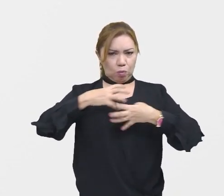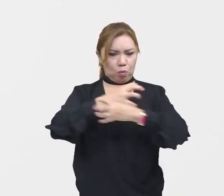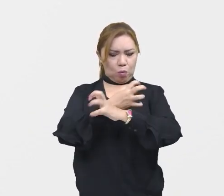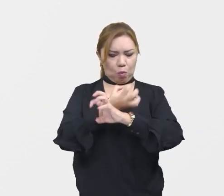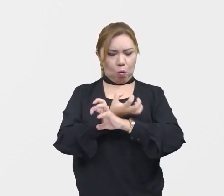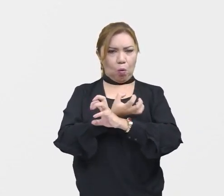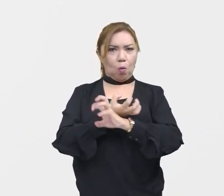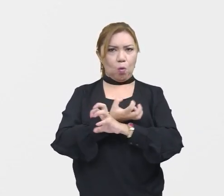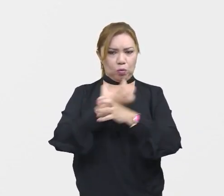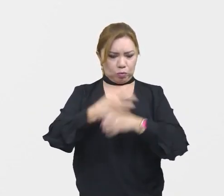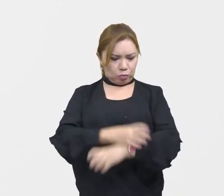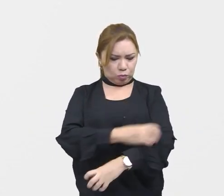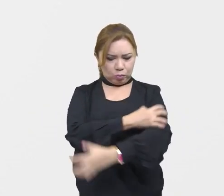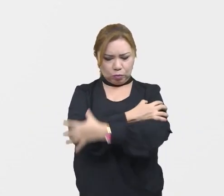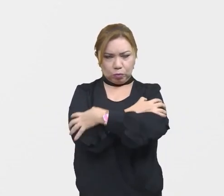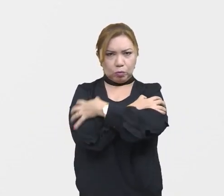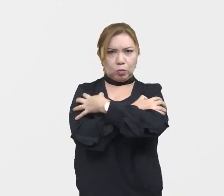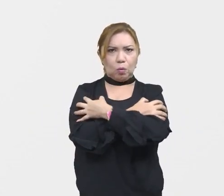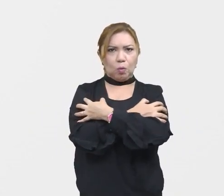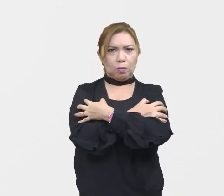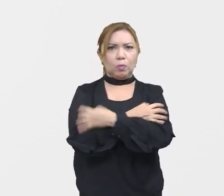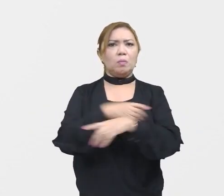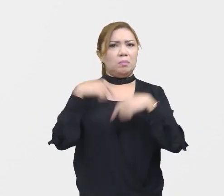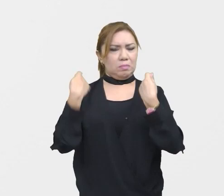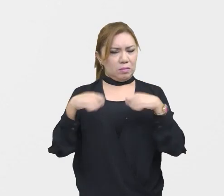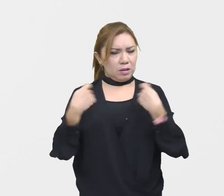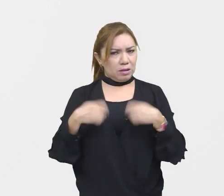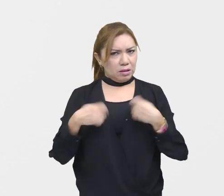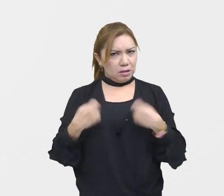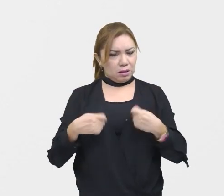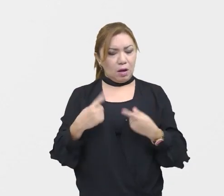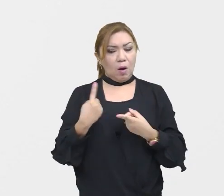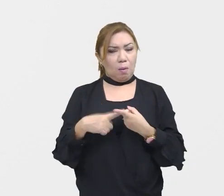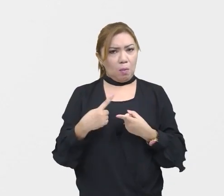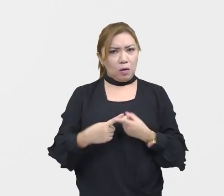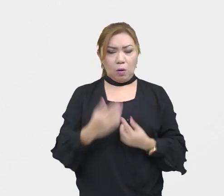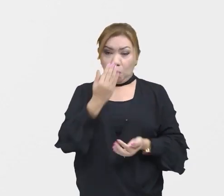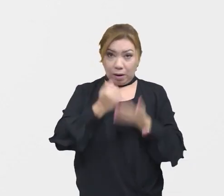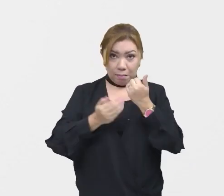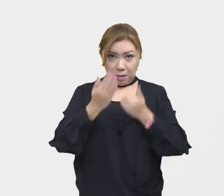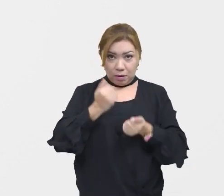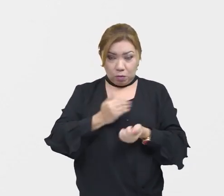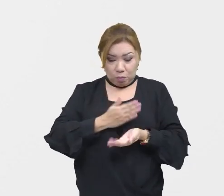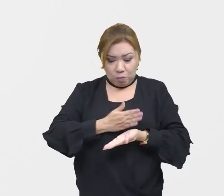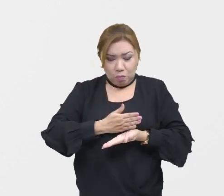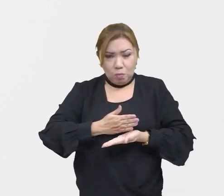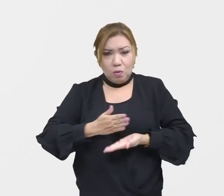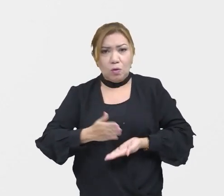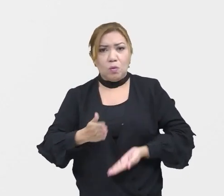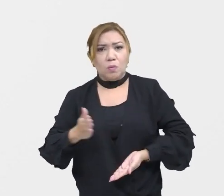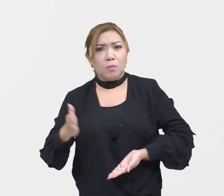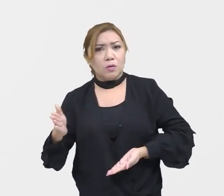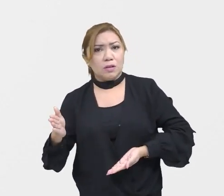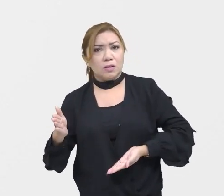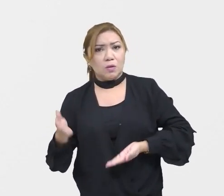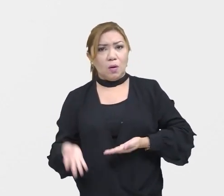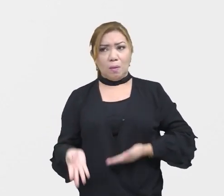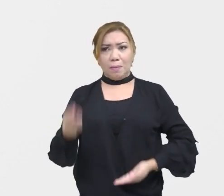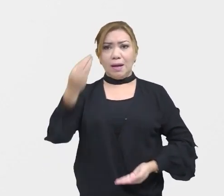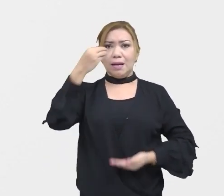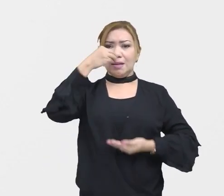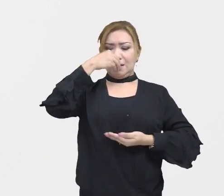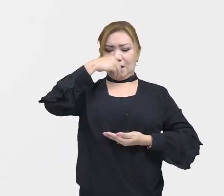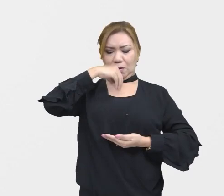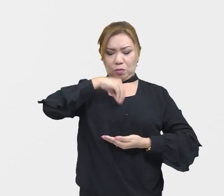dos ossos. Então, os alimentos são necessários, mas ele passa por vários processos, né, para a gente poder